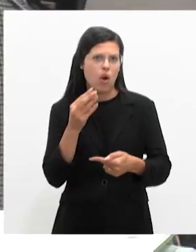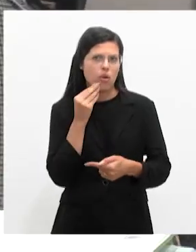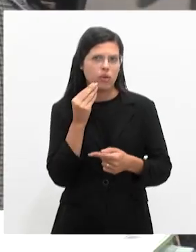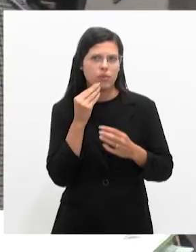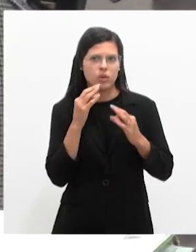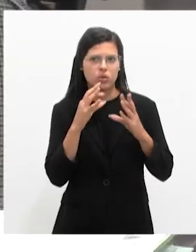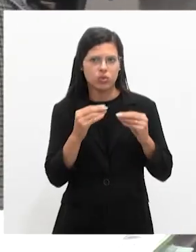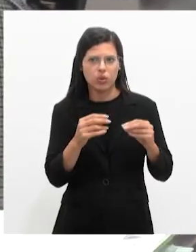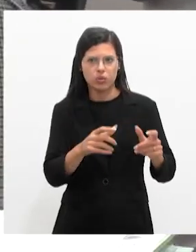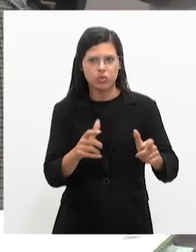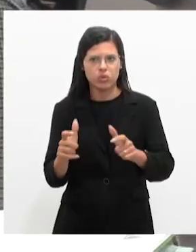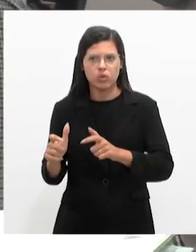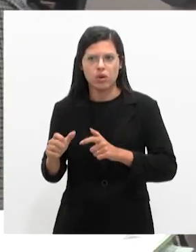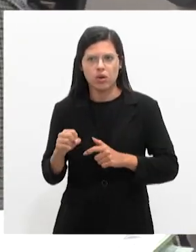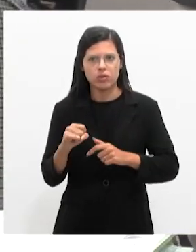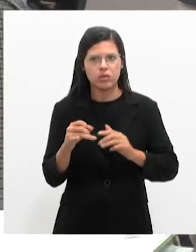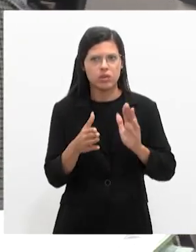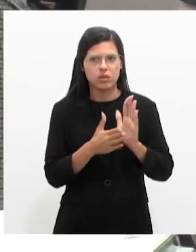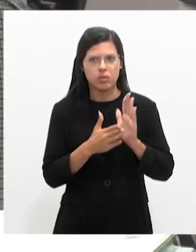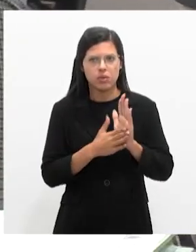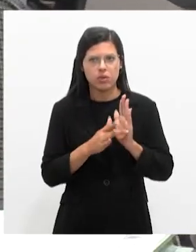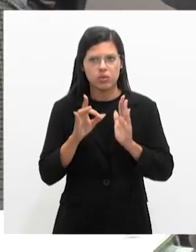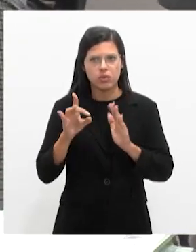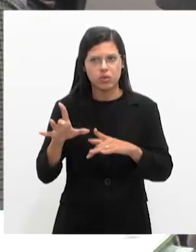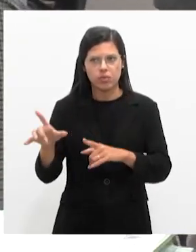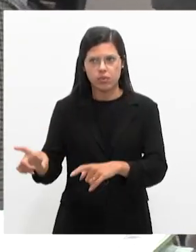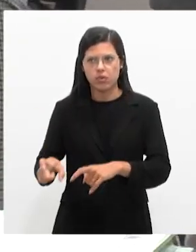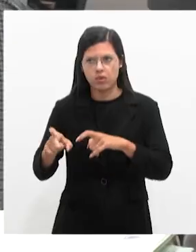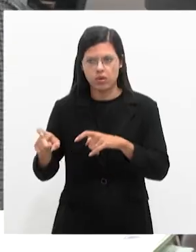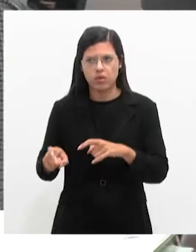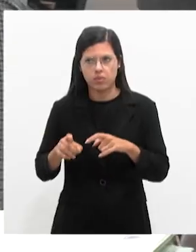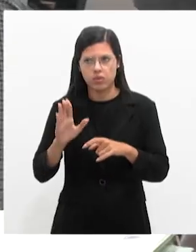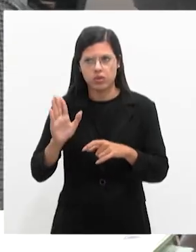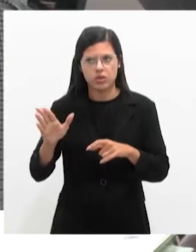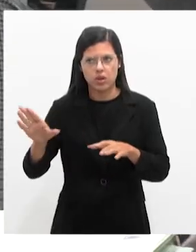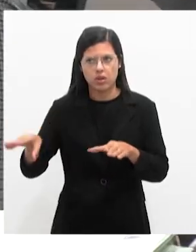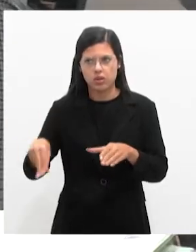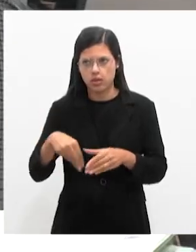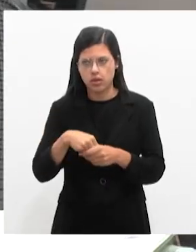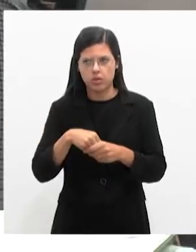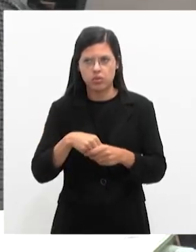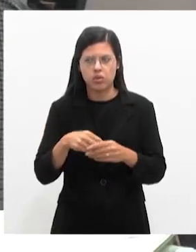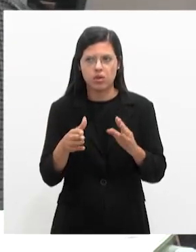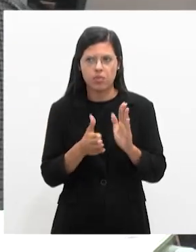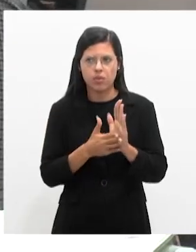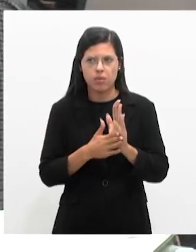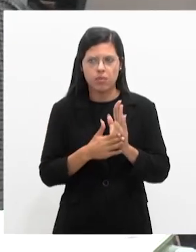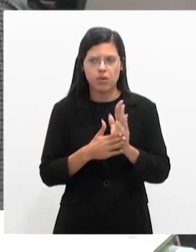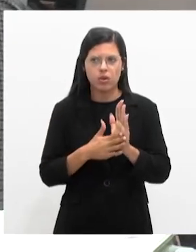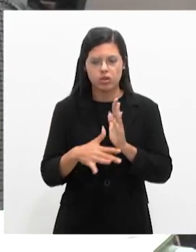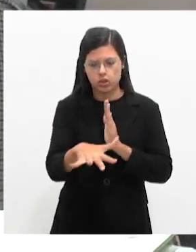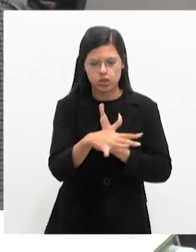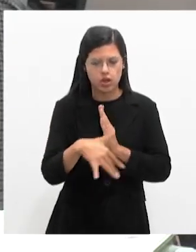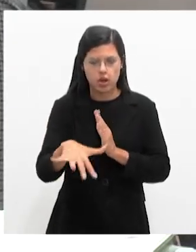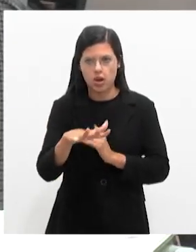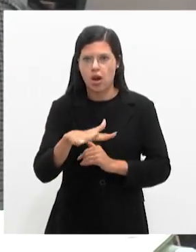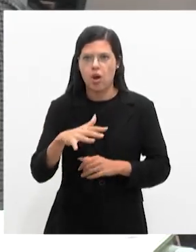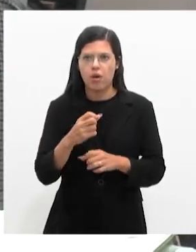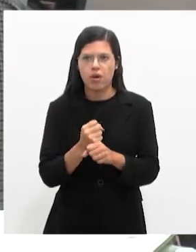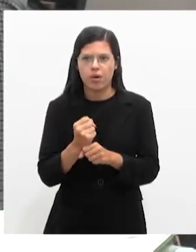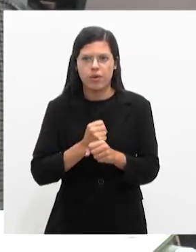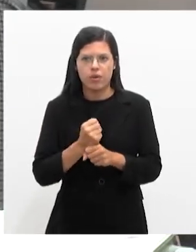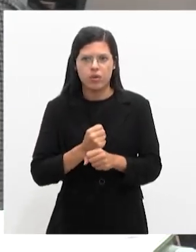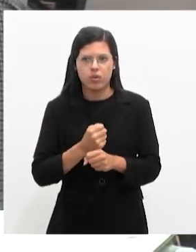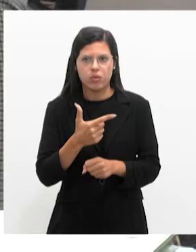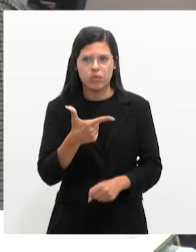se essa proposta é só para o campo, já está englobada na proposta geral, que é de 2020. Não, mas aqui tá... Perfeito. E